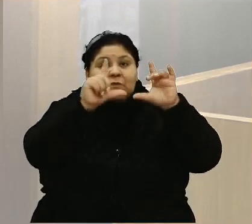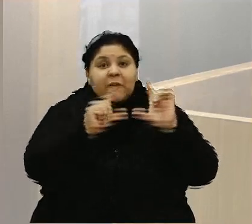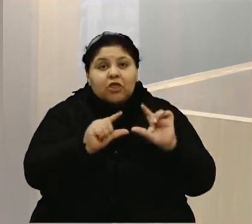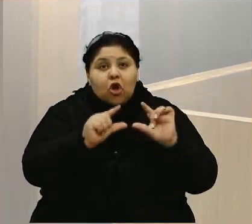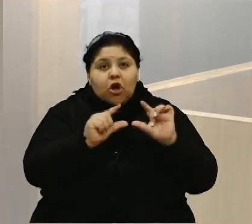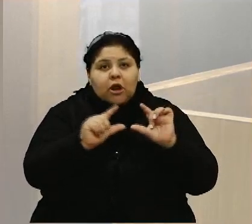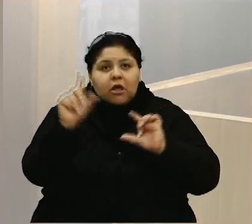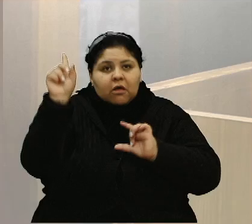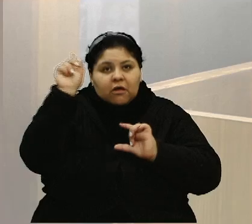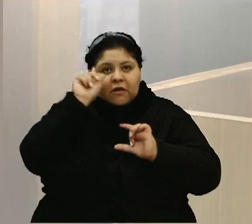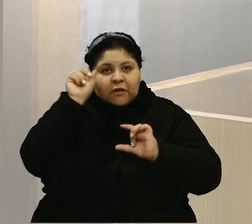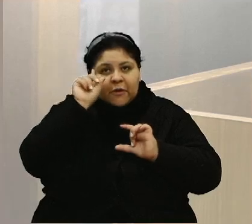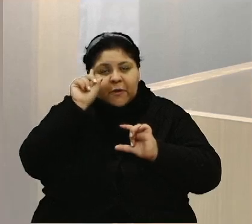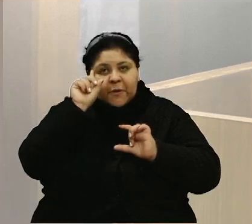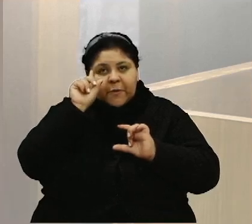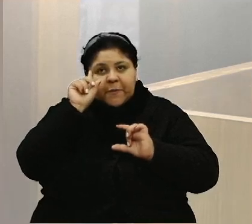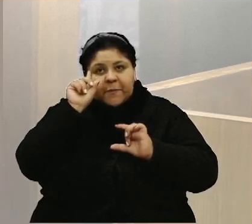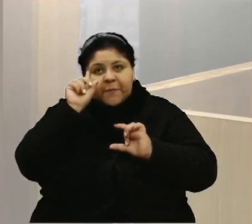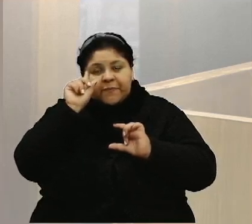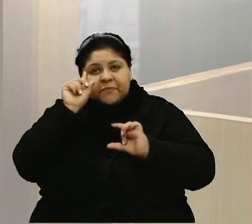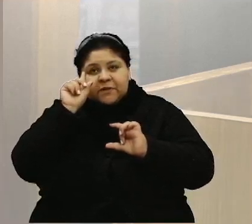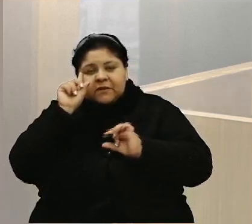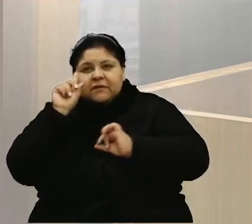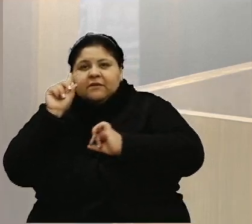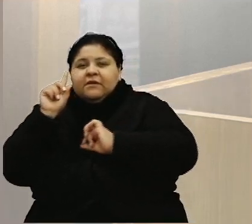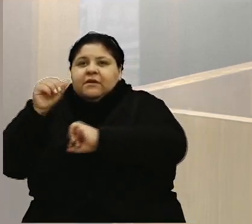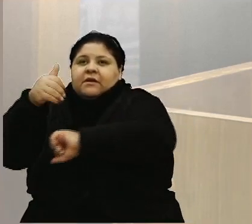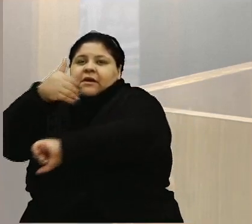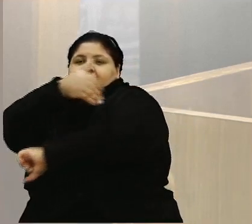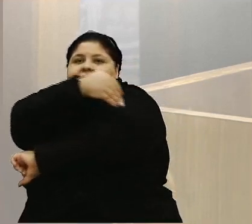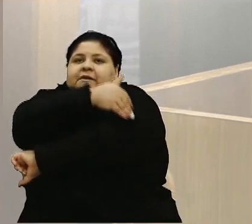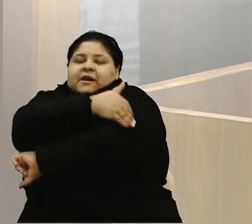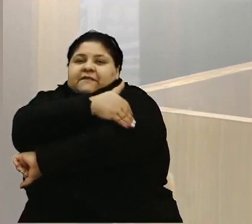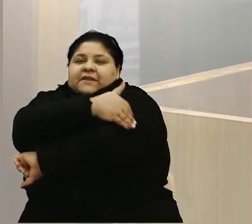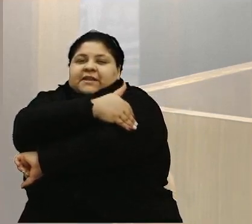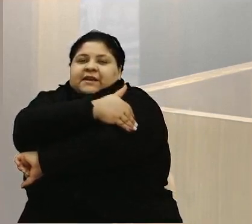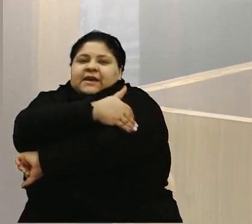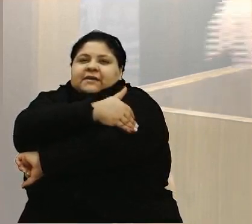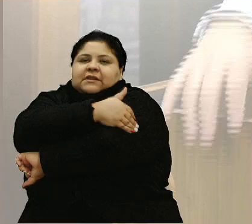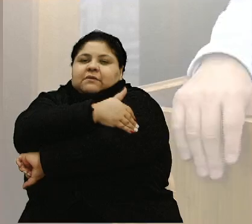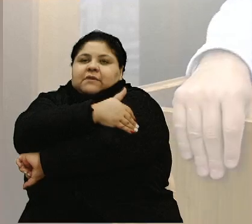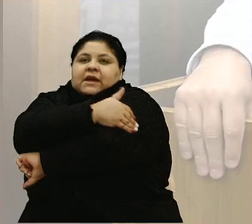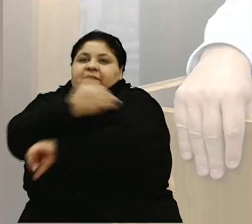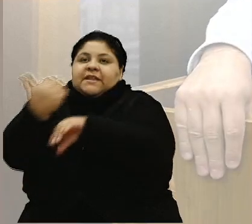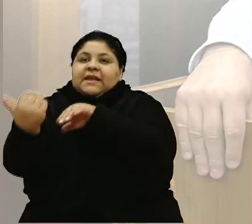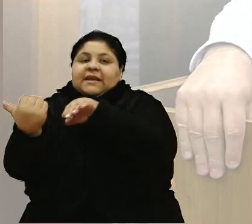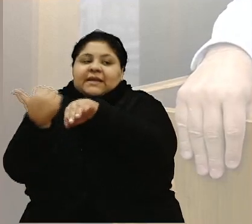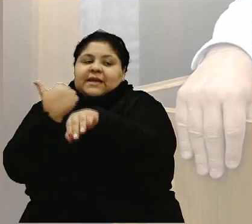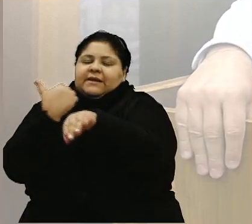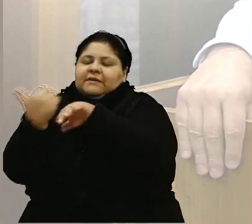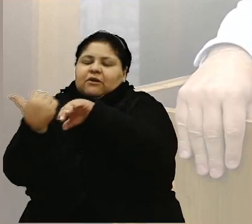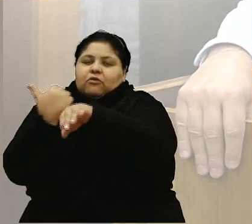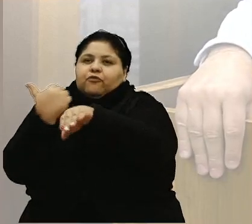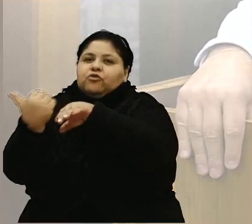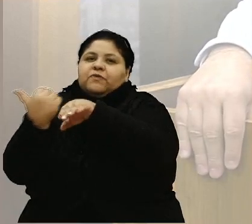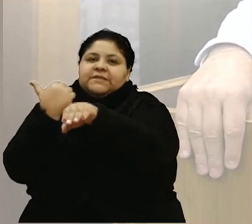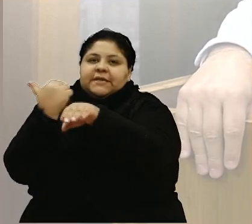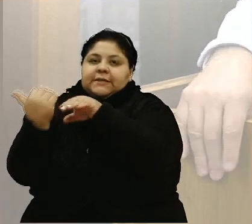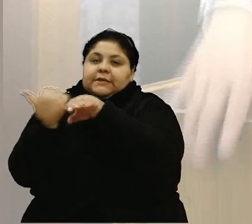Então, ali na Avenida Marco Polo, nós temos comércio, nós temos uma escola de educação